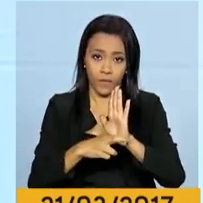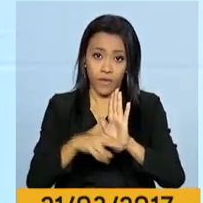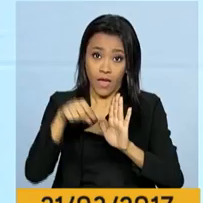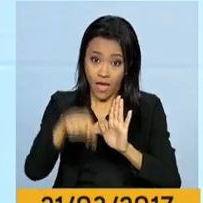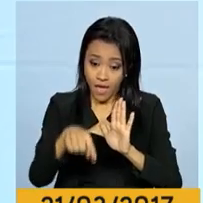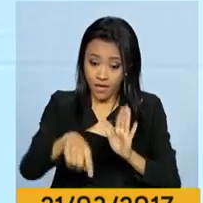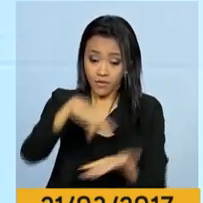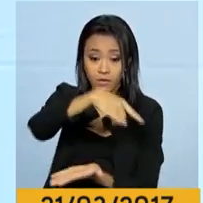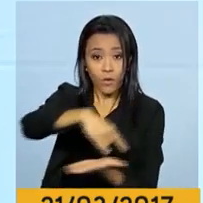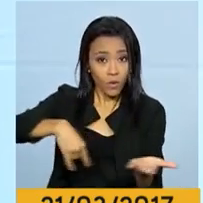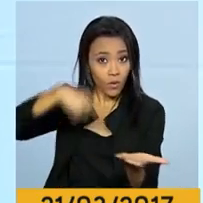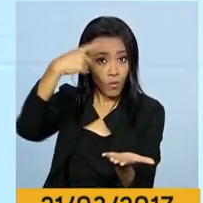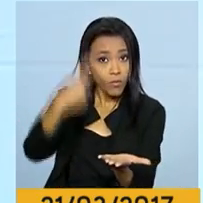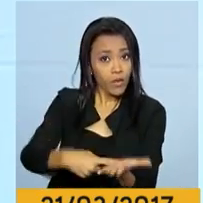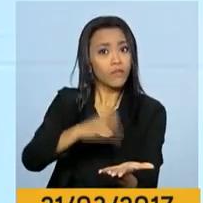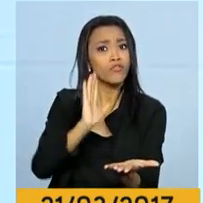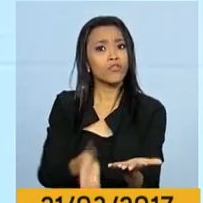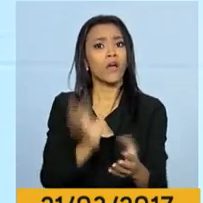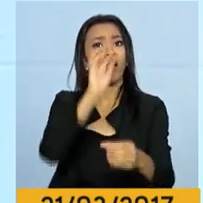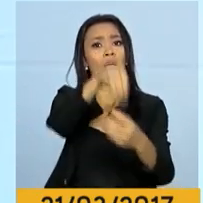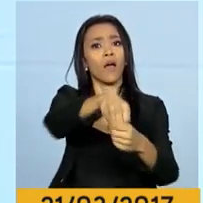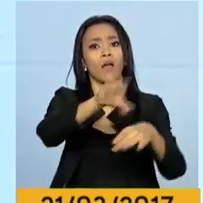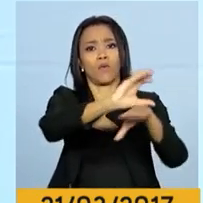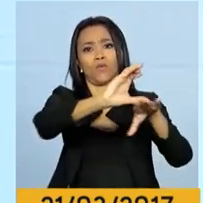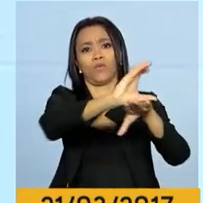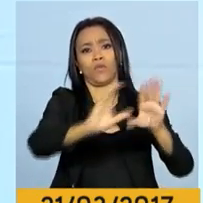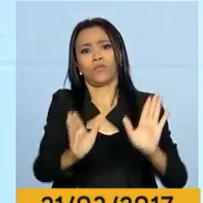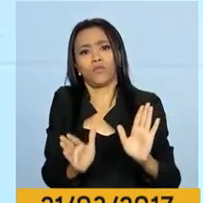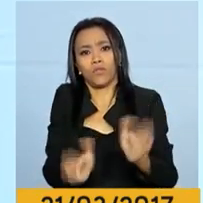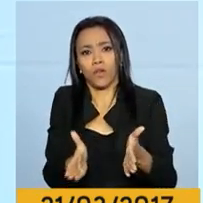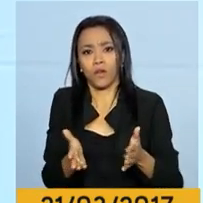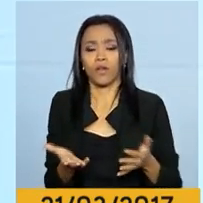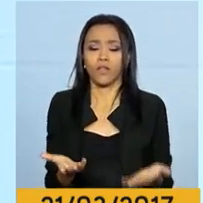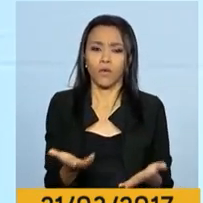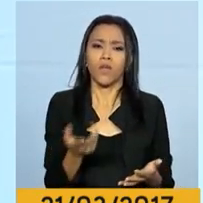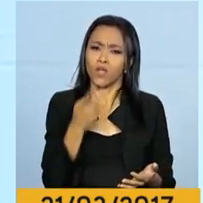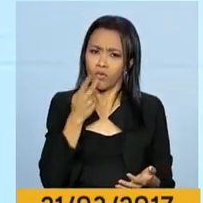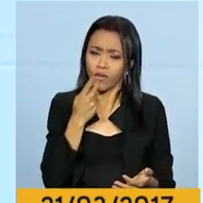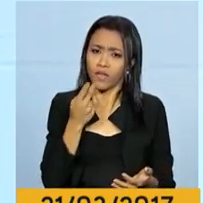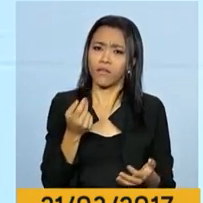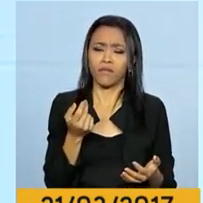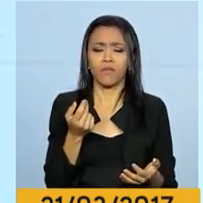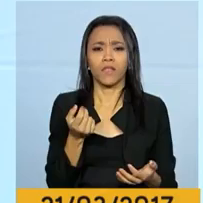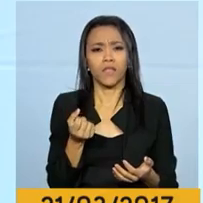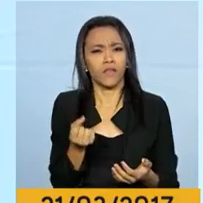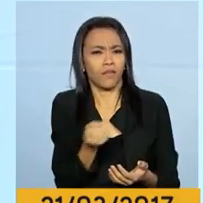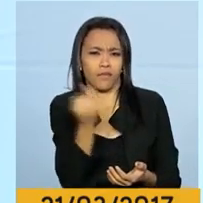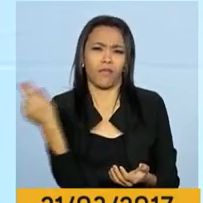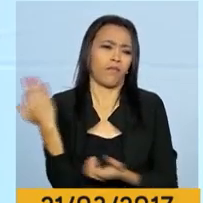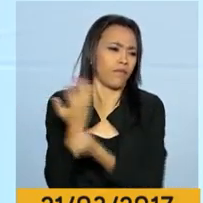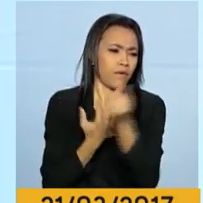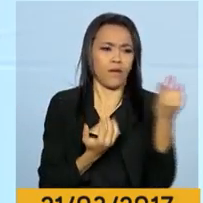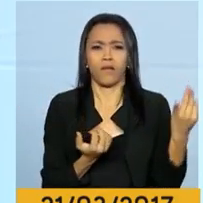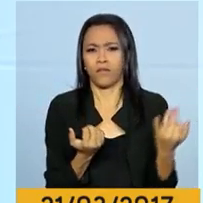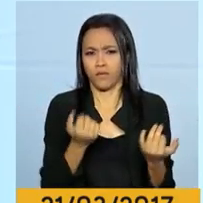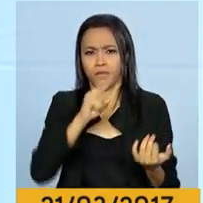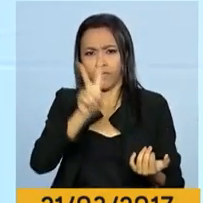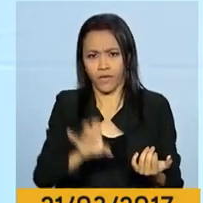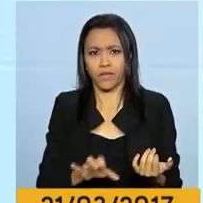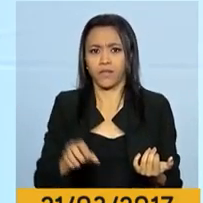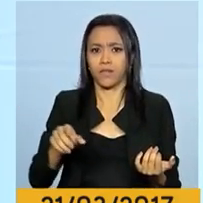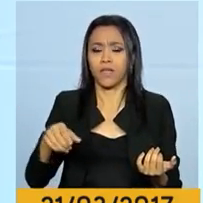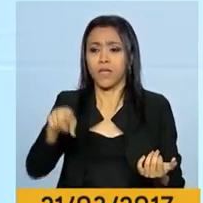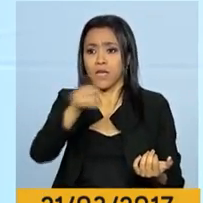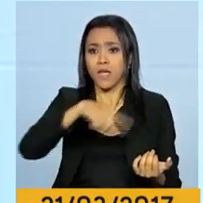dispositivo constitucional. Ora, isso é mais um avanço. Eu estou dizendo porque muitas e muitas vezes há manifestações preocupadas